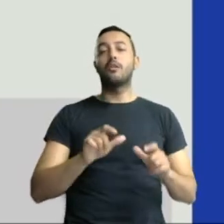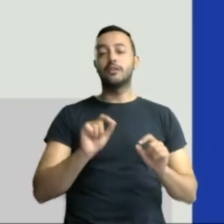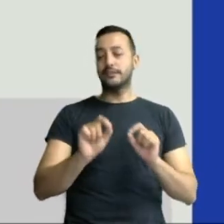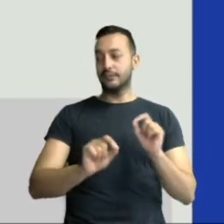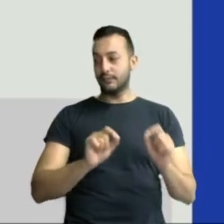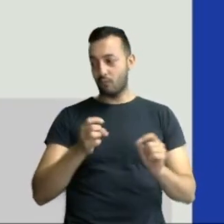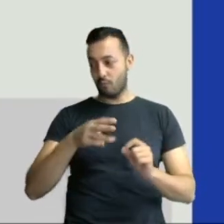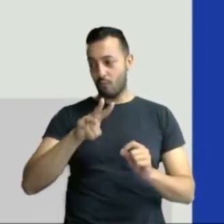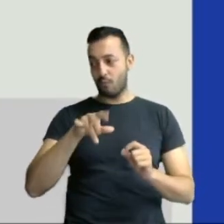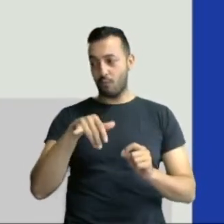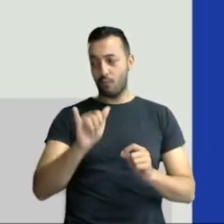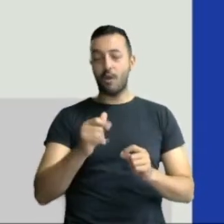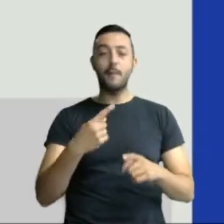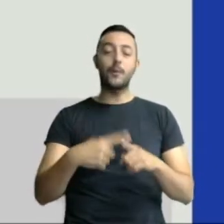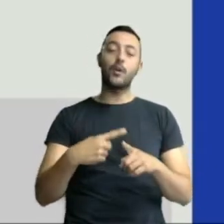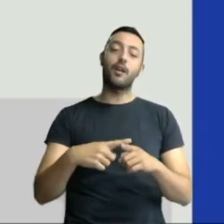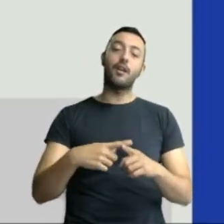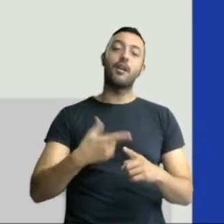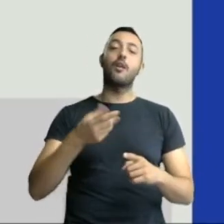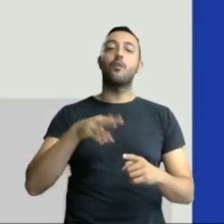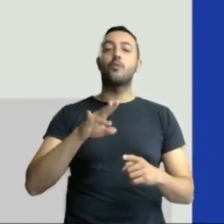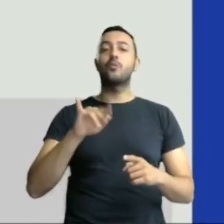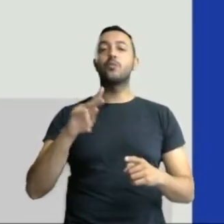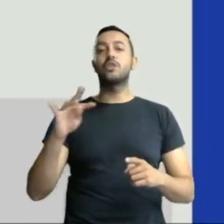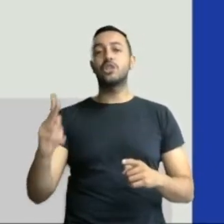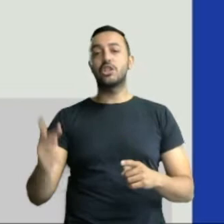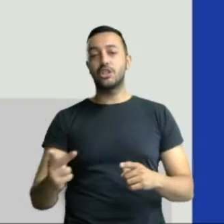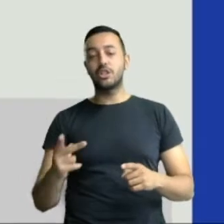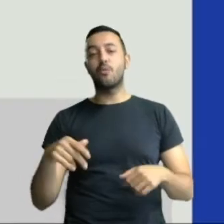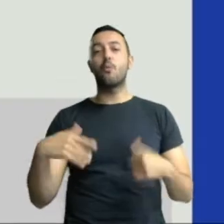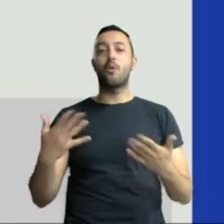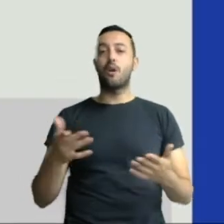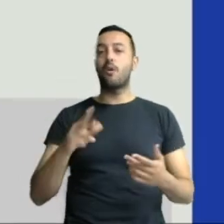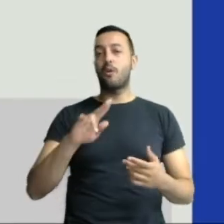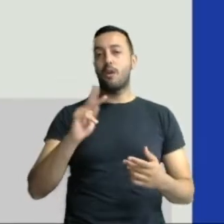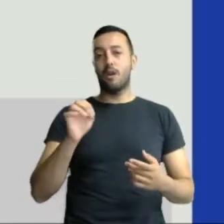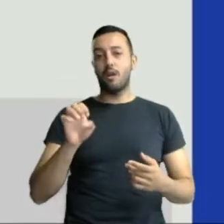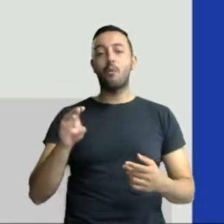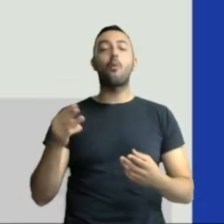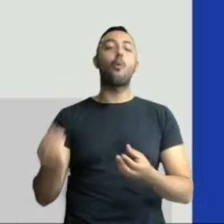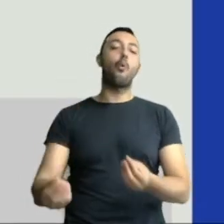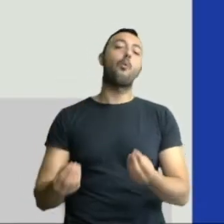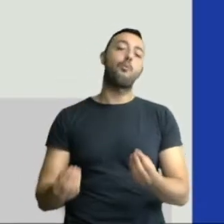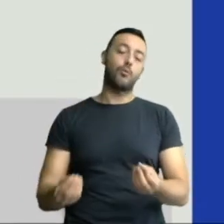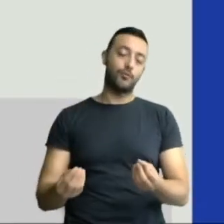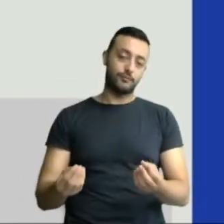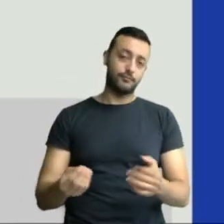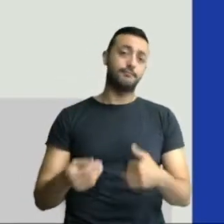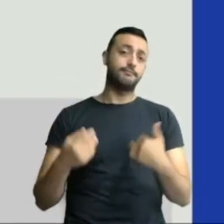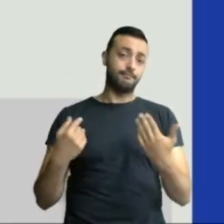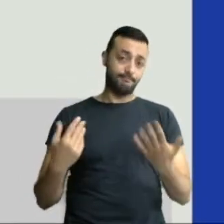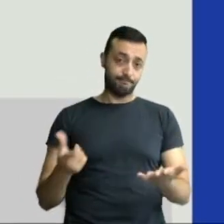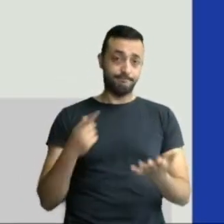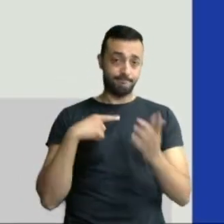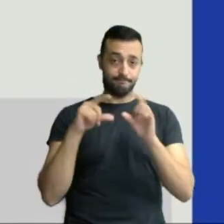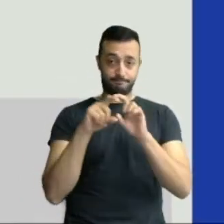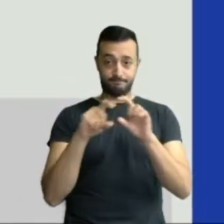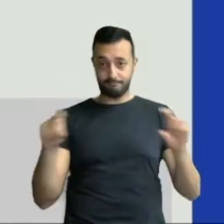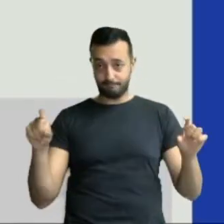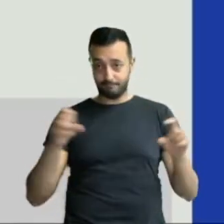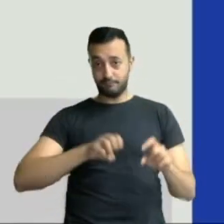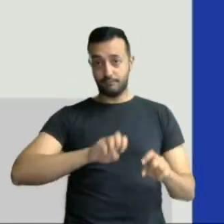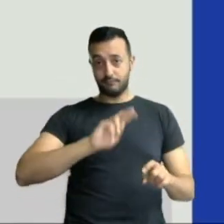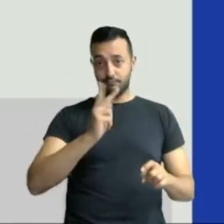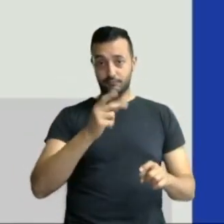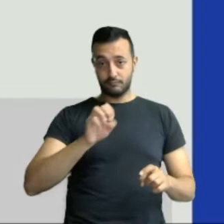quem, why, por quê, which, qual, e how, como. Temos a seguinte expressão,